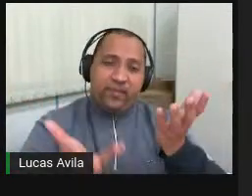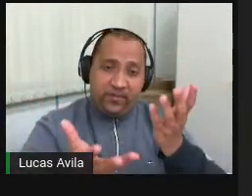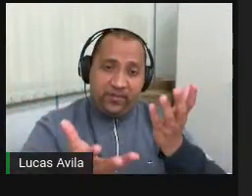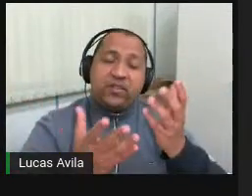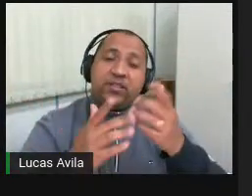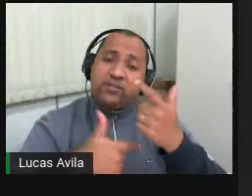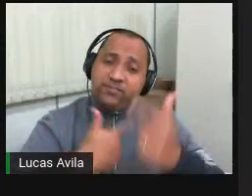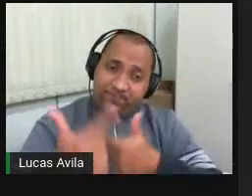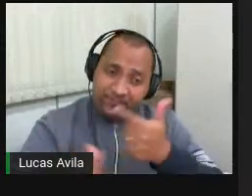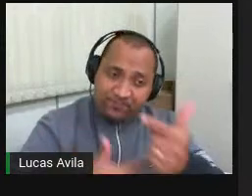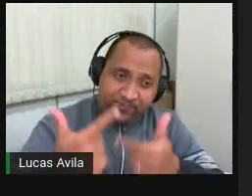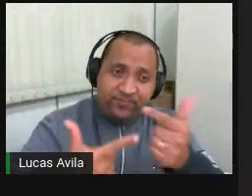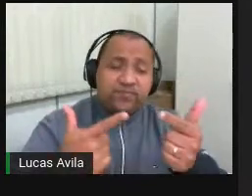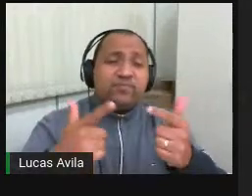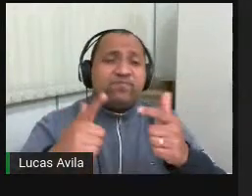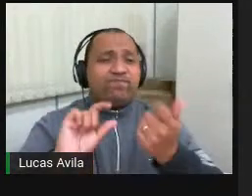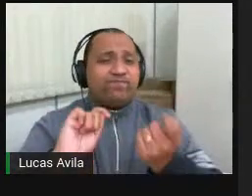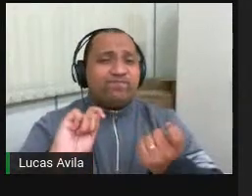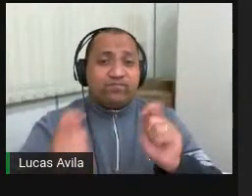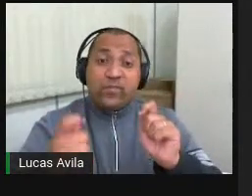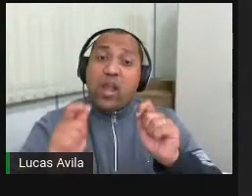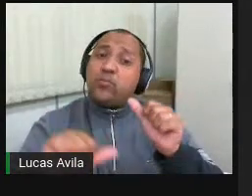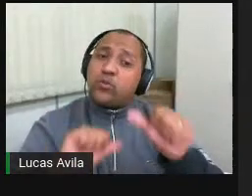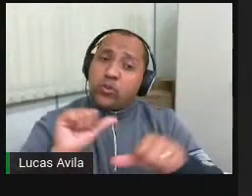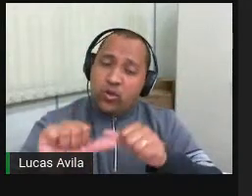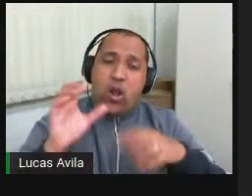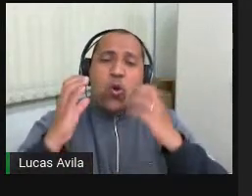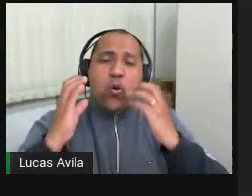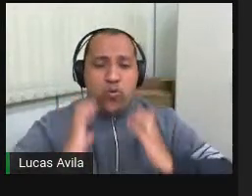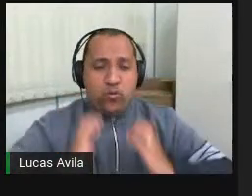ações, modificar comportamentos, promover